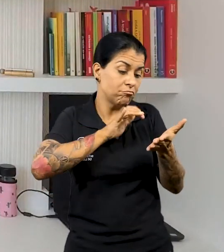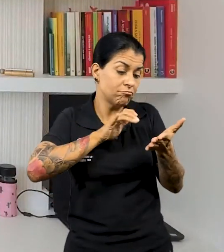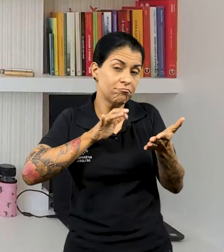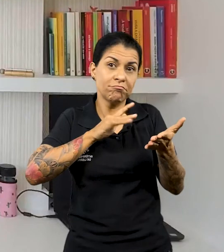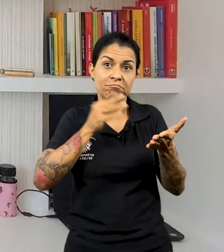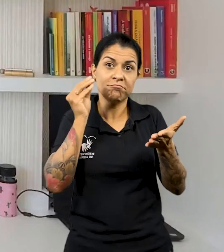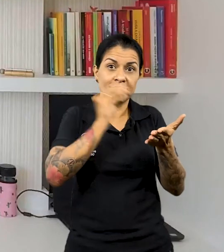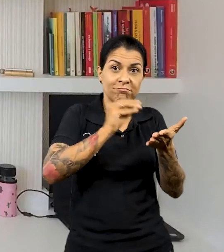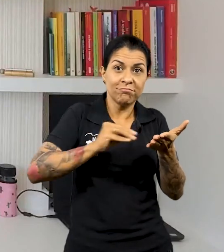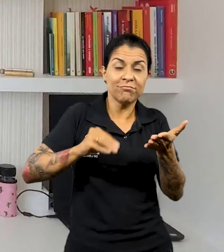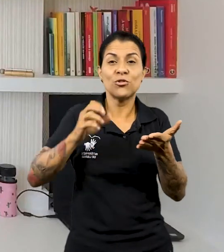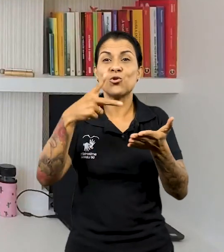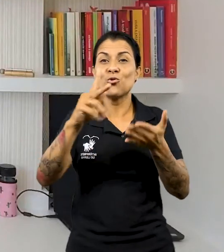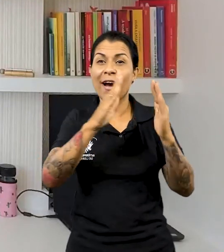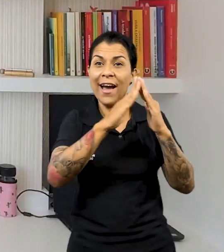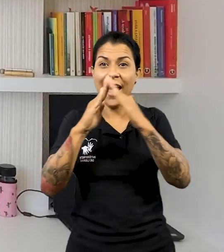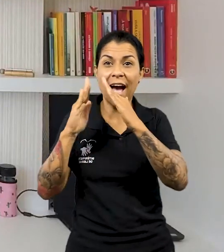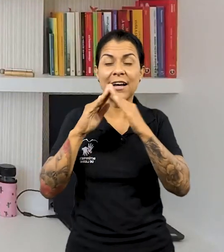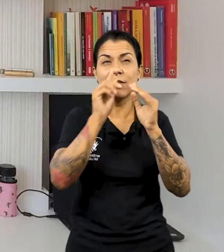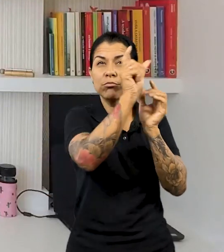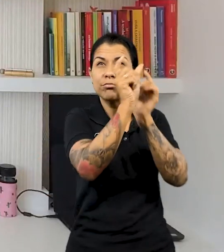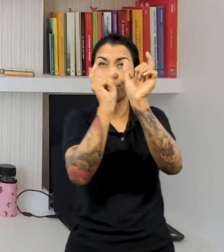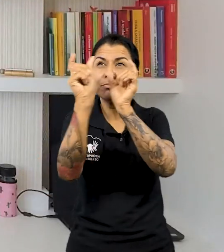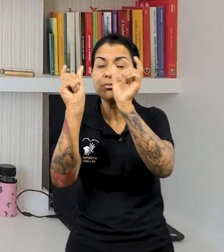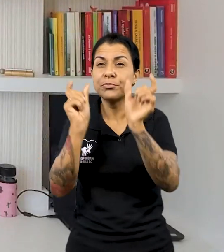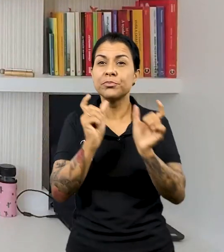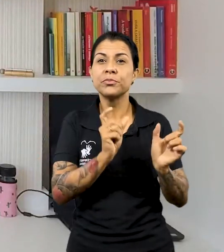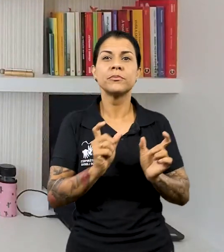celular, ou espalhando alguns bilhetinhos em